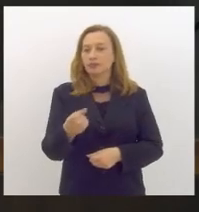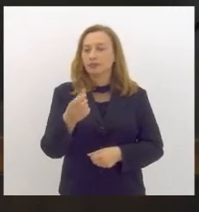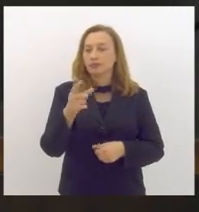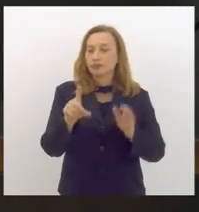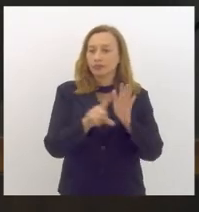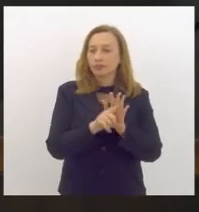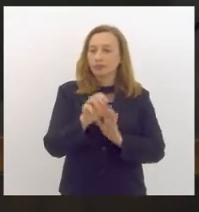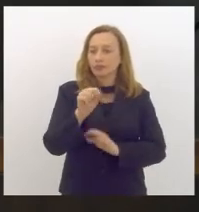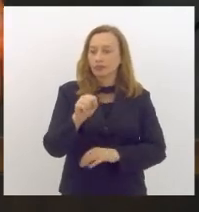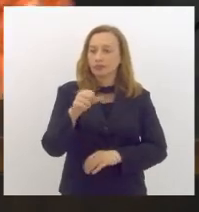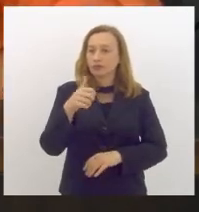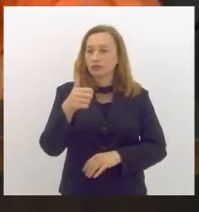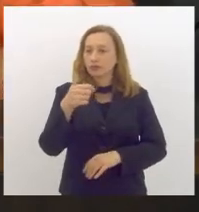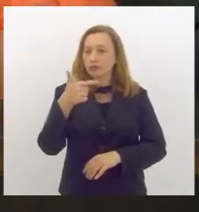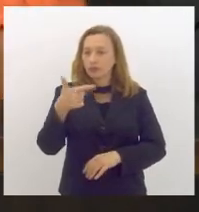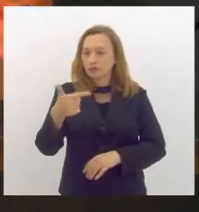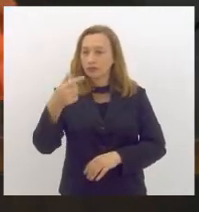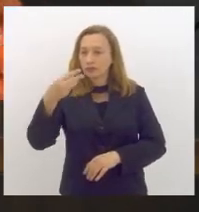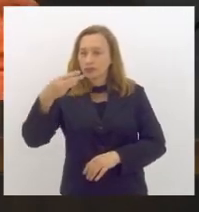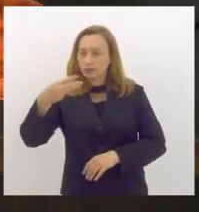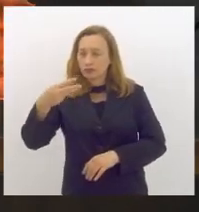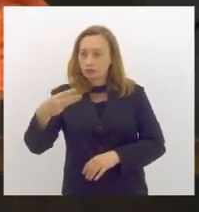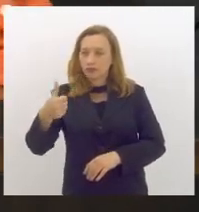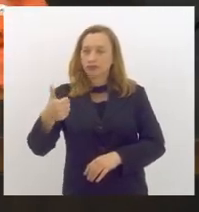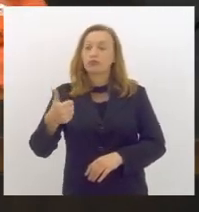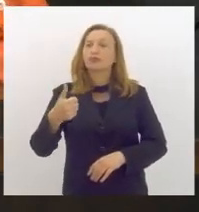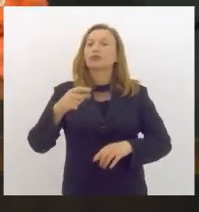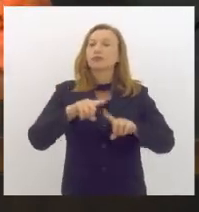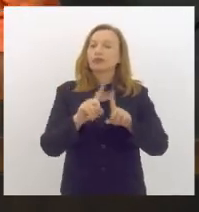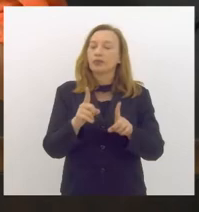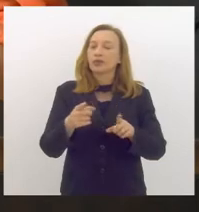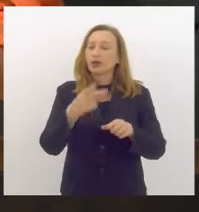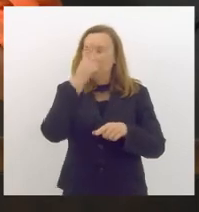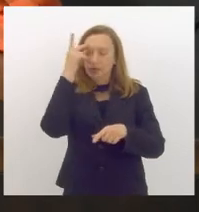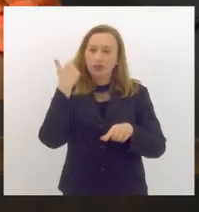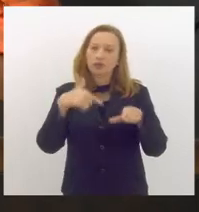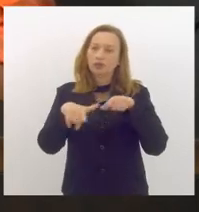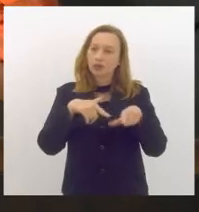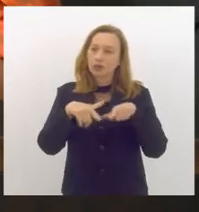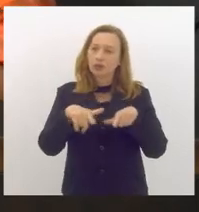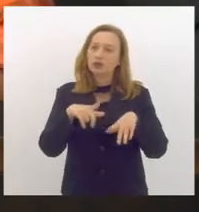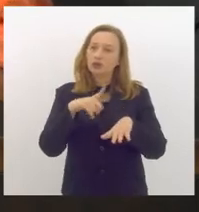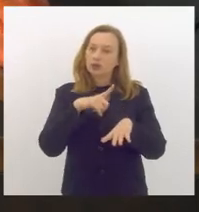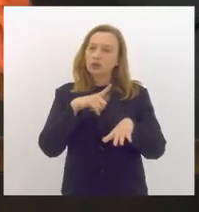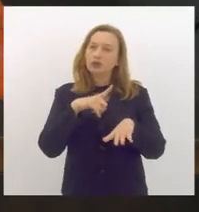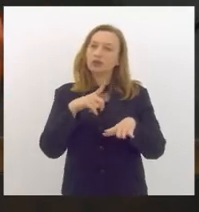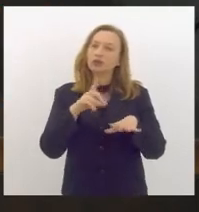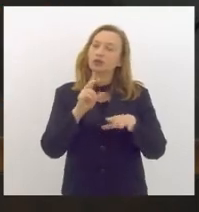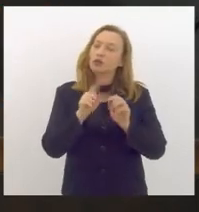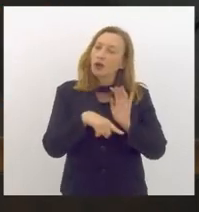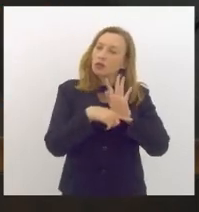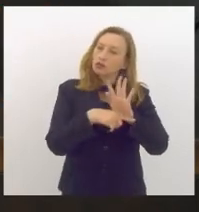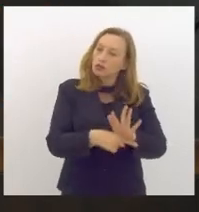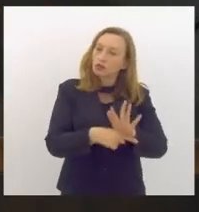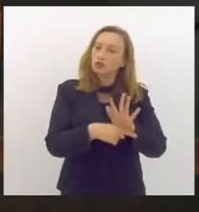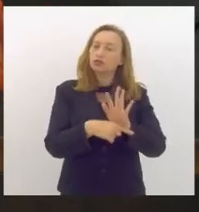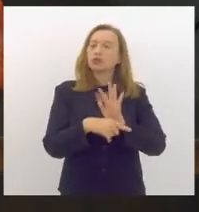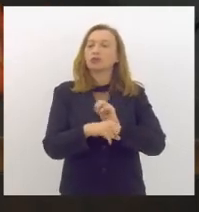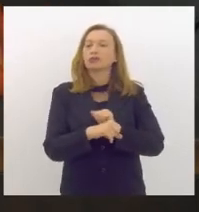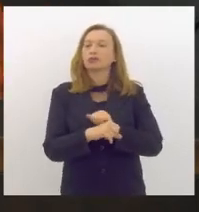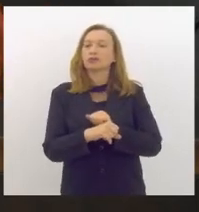para não confundir esse direito, né? Mas que o trabalhador também tenha algum benefício